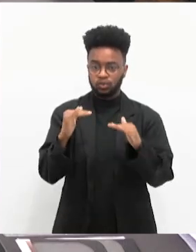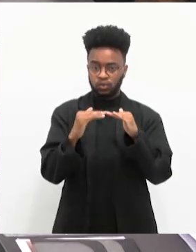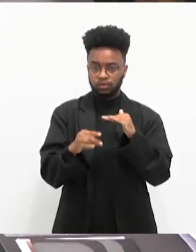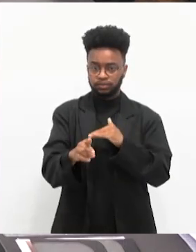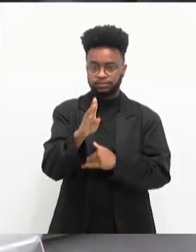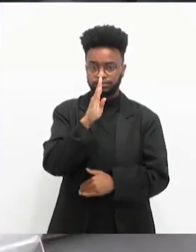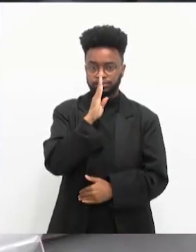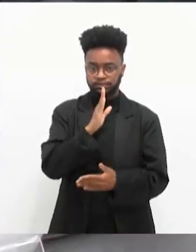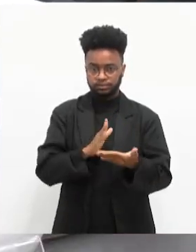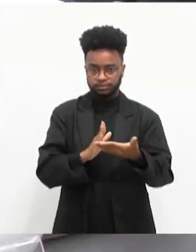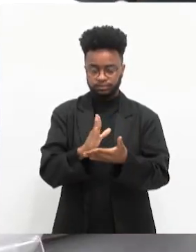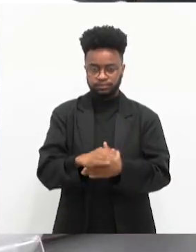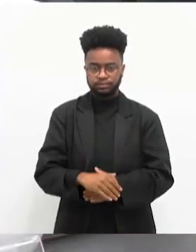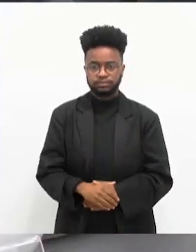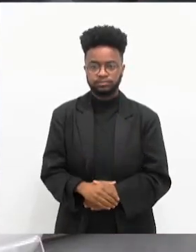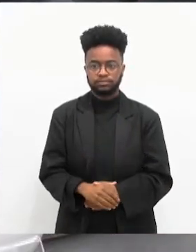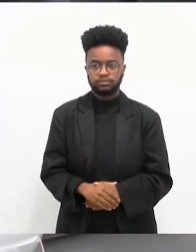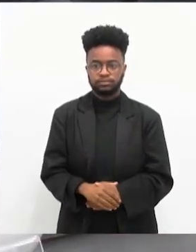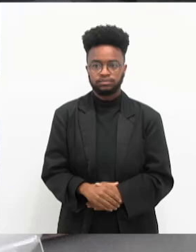permaneçam como estão, aprovado.